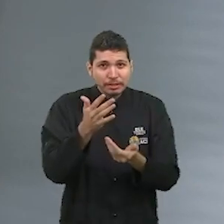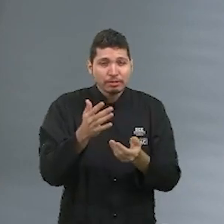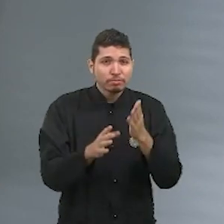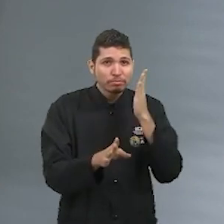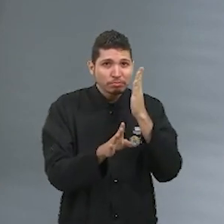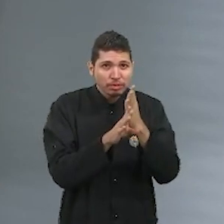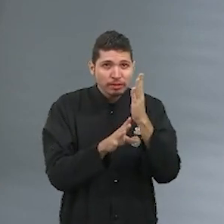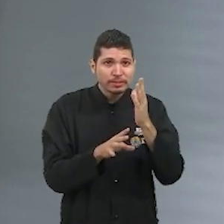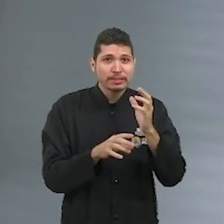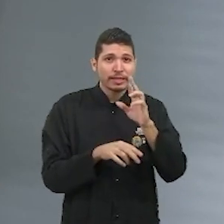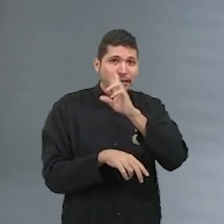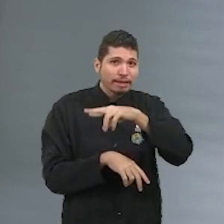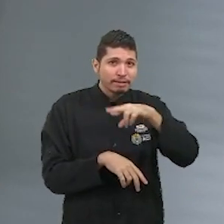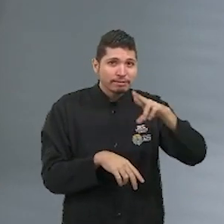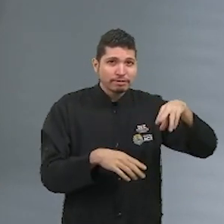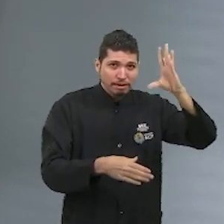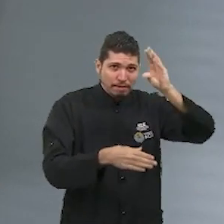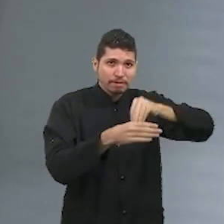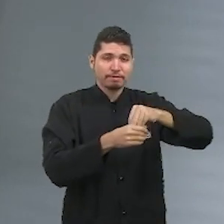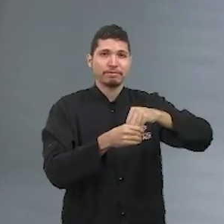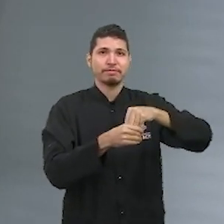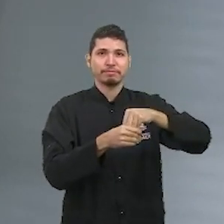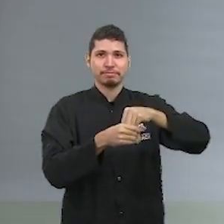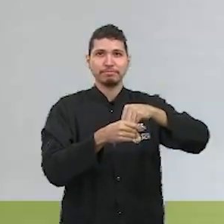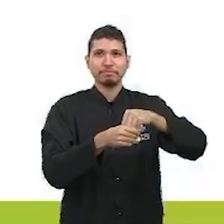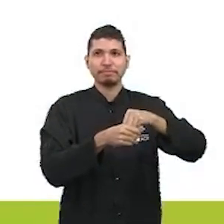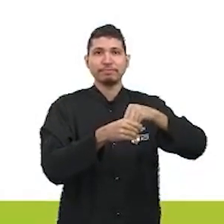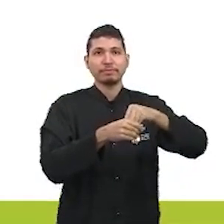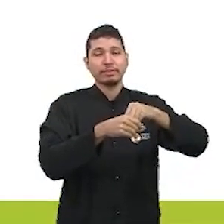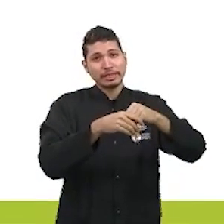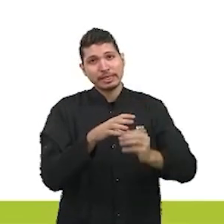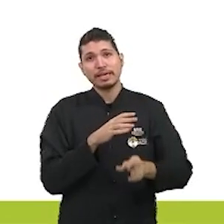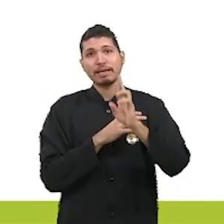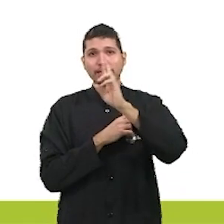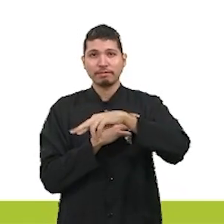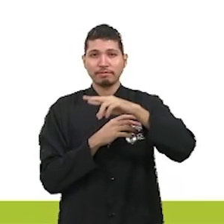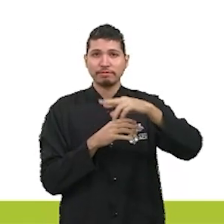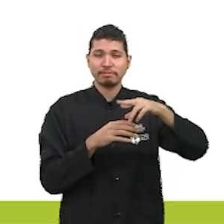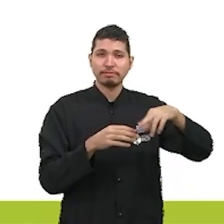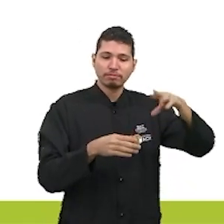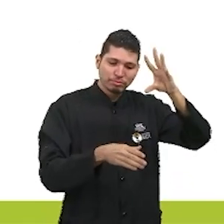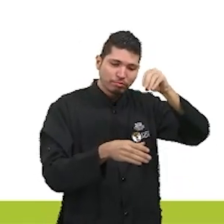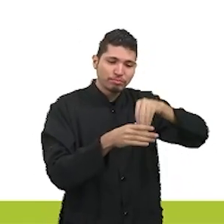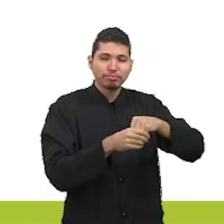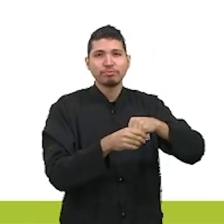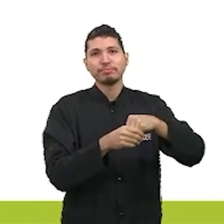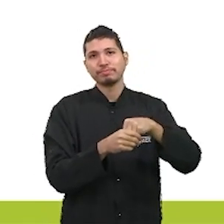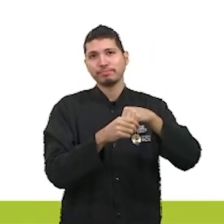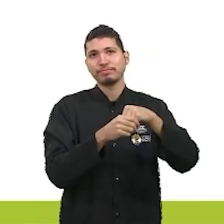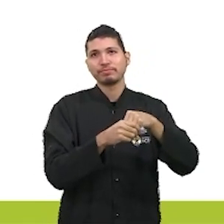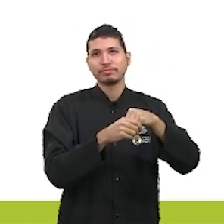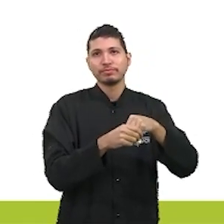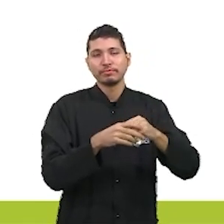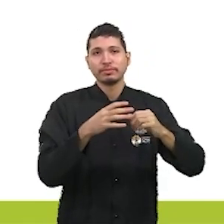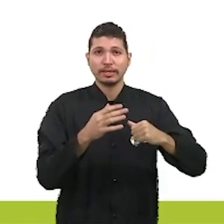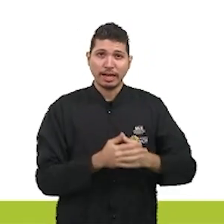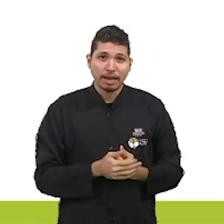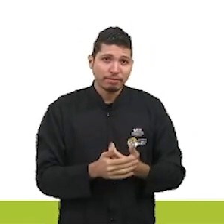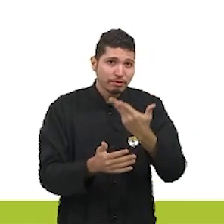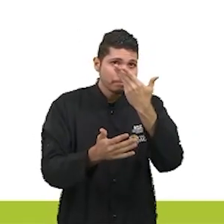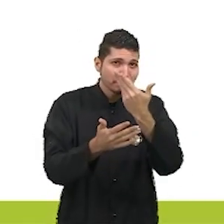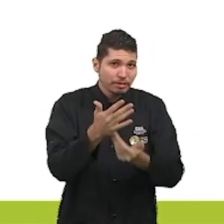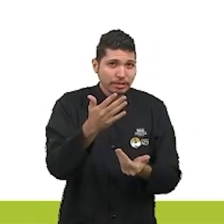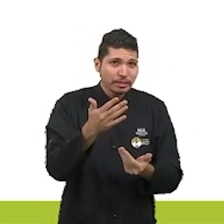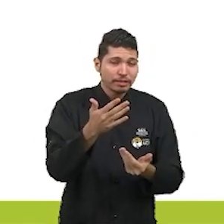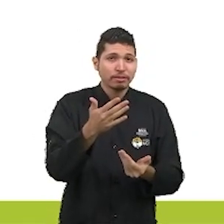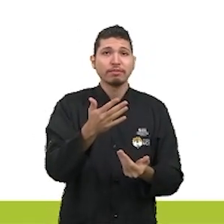da resistência interna, tudo bem? E aí, nessa resistência interna, a gente vai colocar aqui a tensão dissipada, né? Por